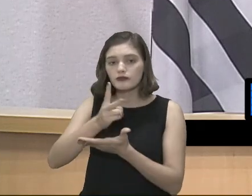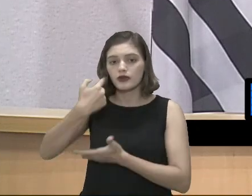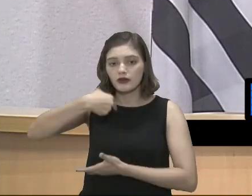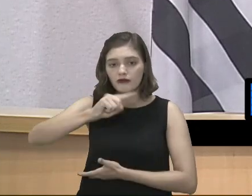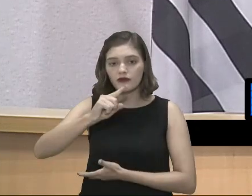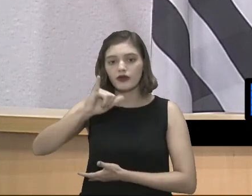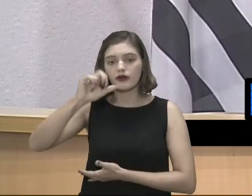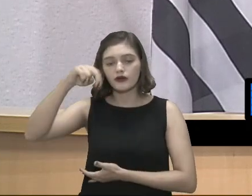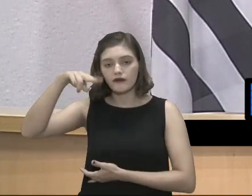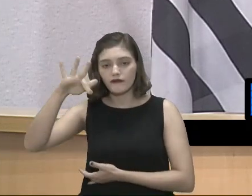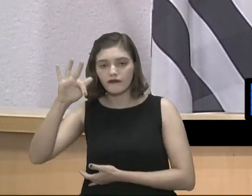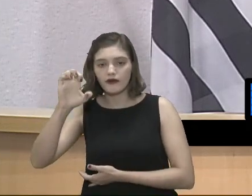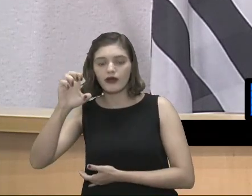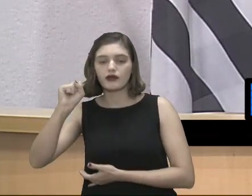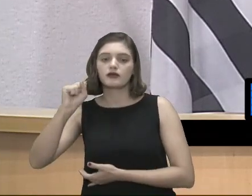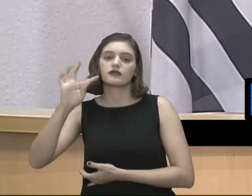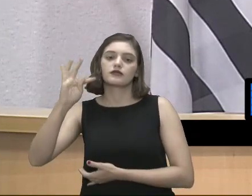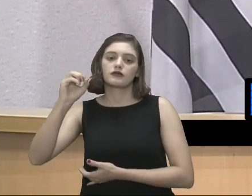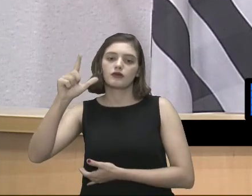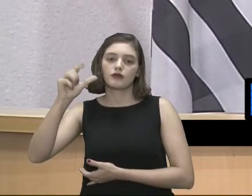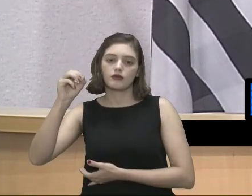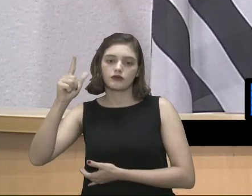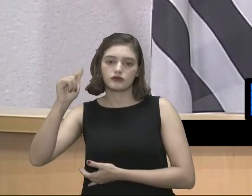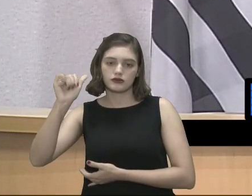pessoa na infectologia, sempre tem atrito.